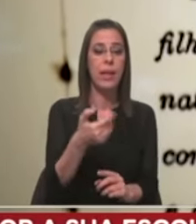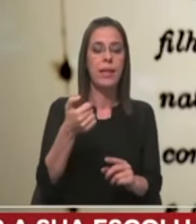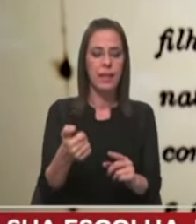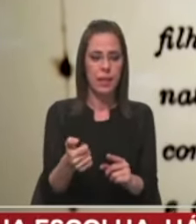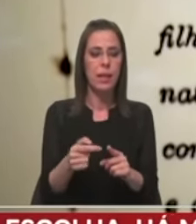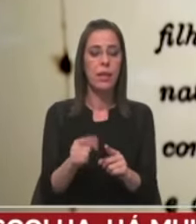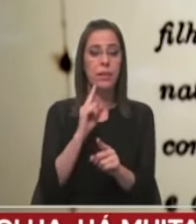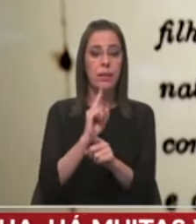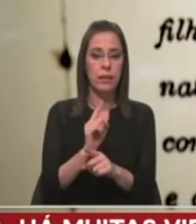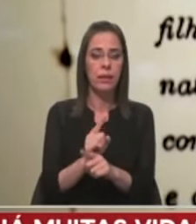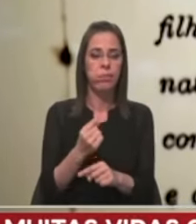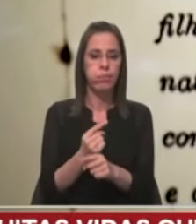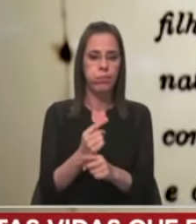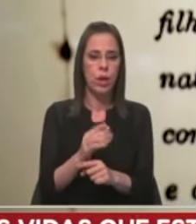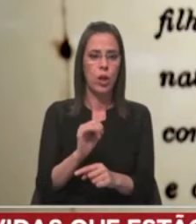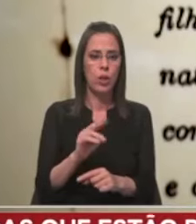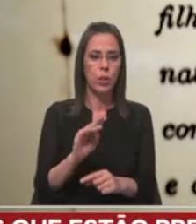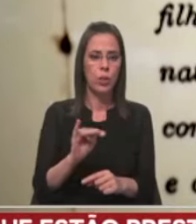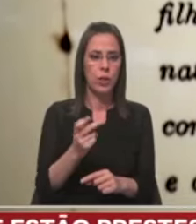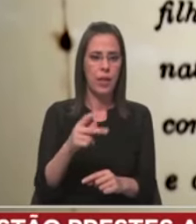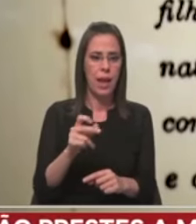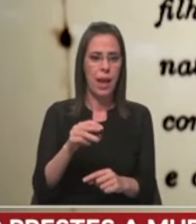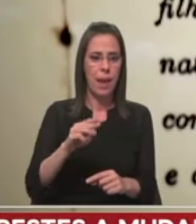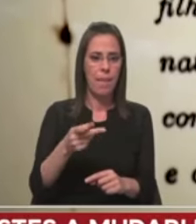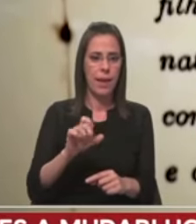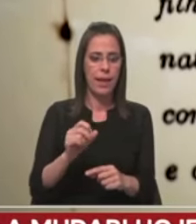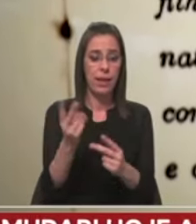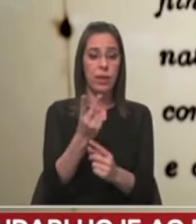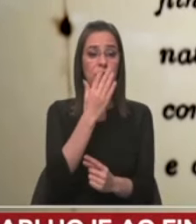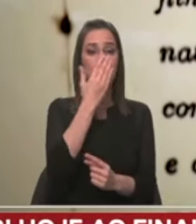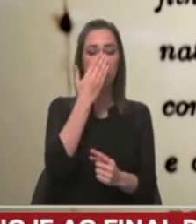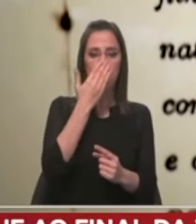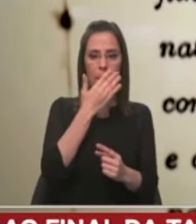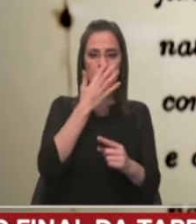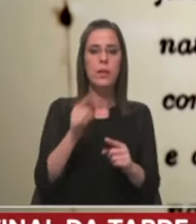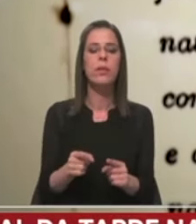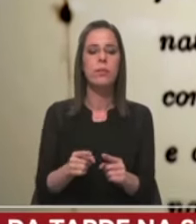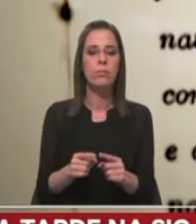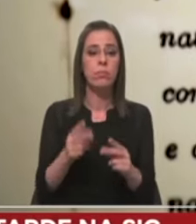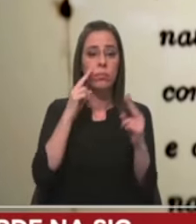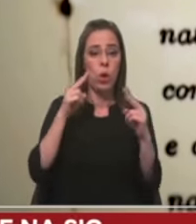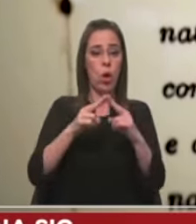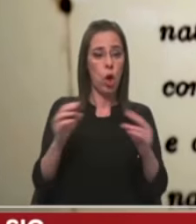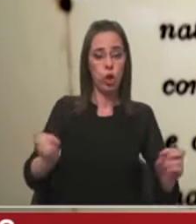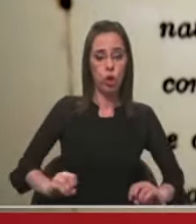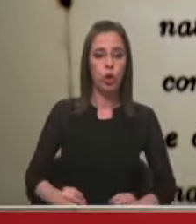1975 e com ela chegou também Susana Margarida. Gêmeas que acabariam por nunca se